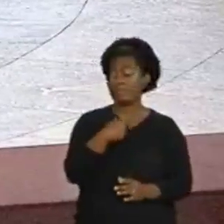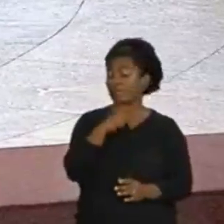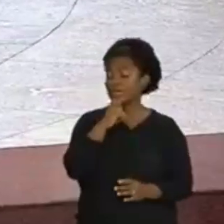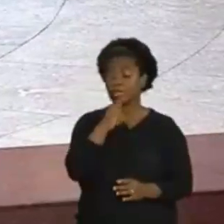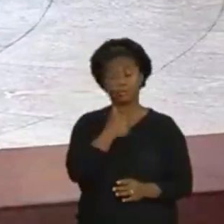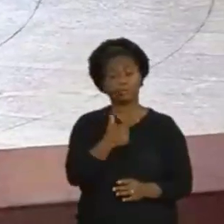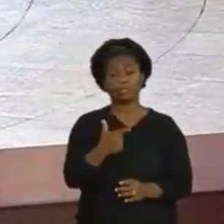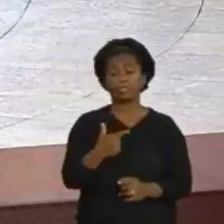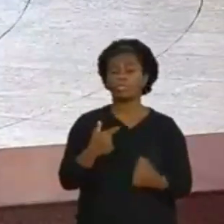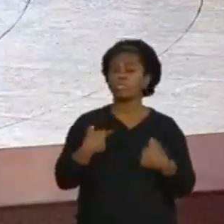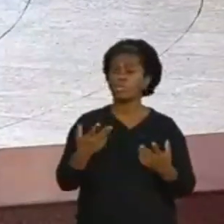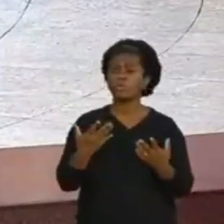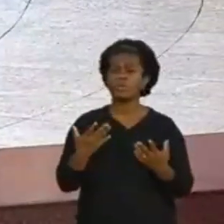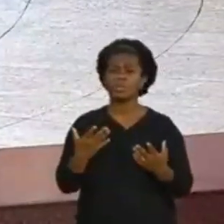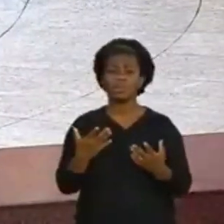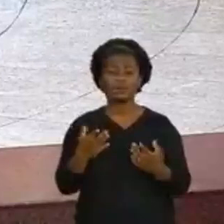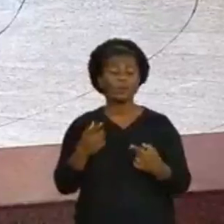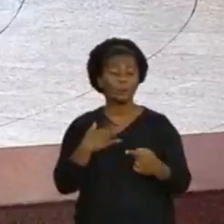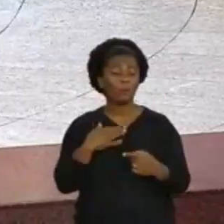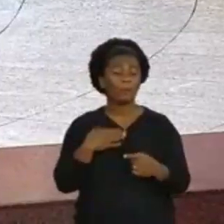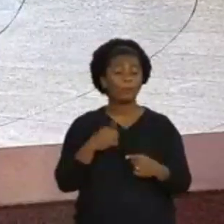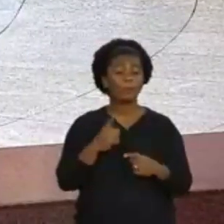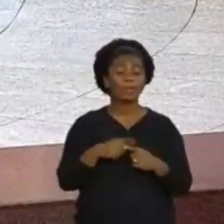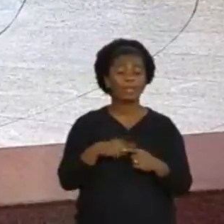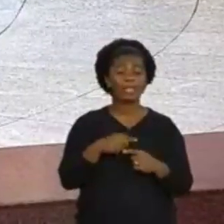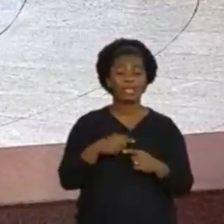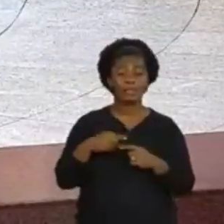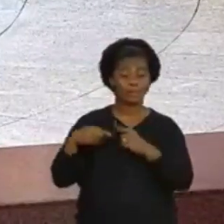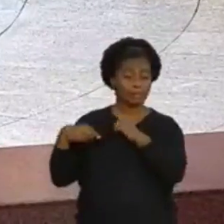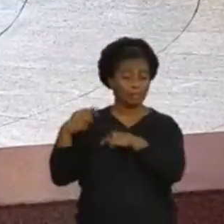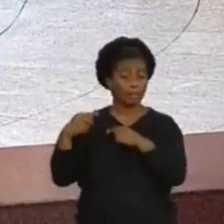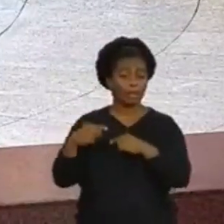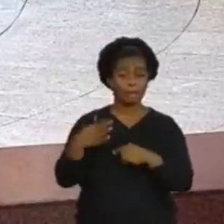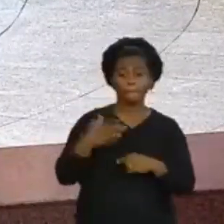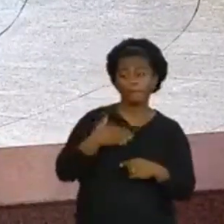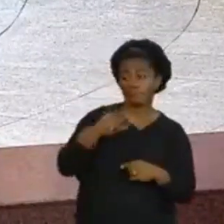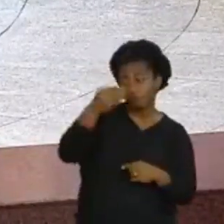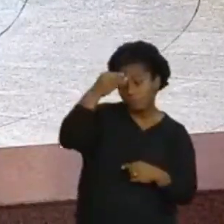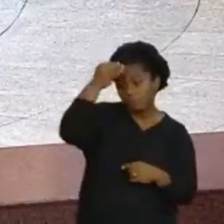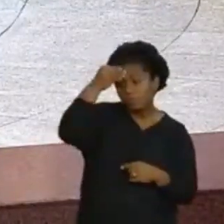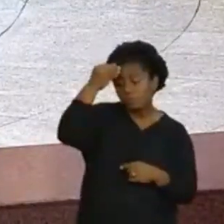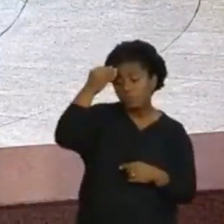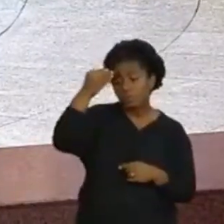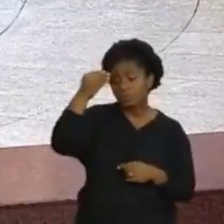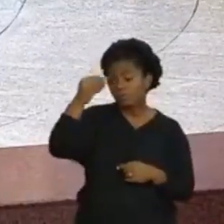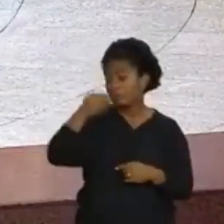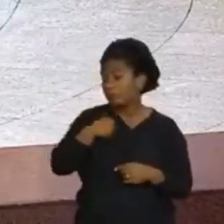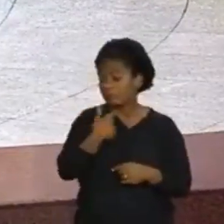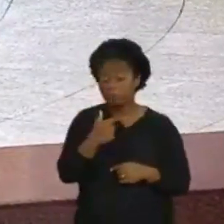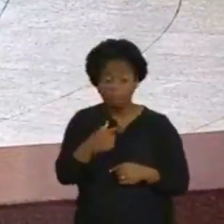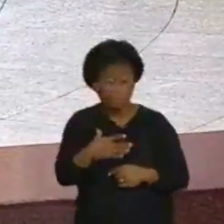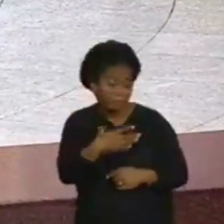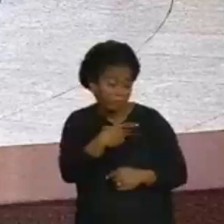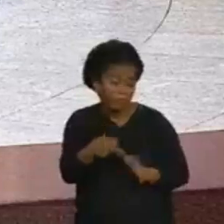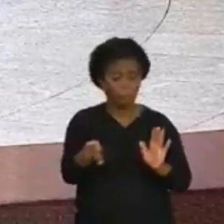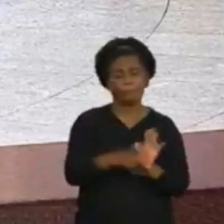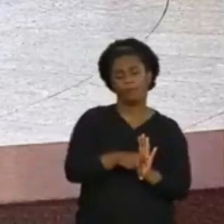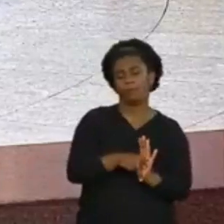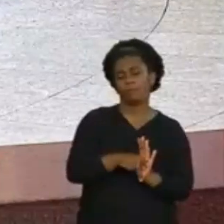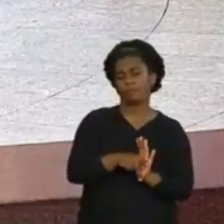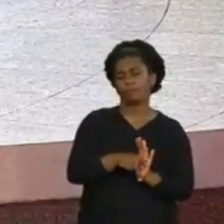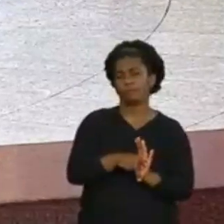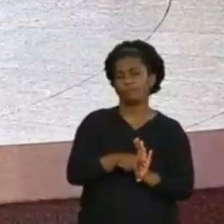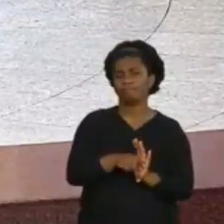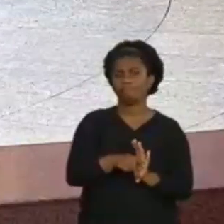quero ter um filho, porque o herdeiro vai ser Eliezer, Damasceno Eliezer. Eu não tenho ainda o que eu quero.